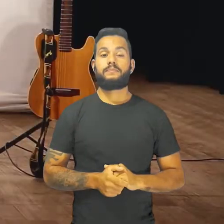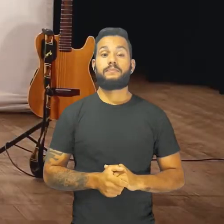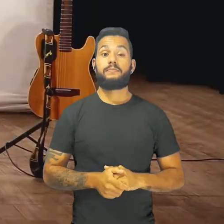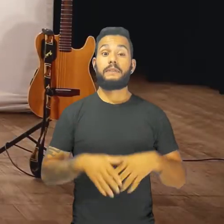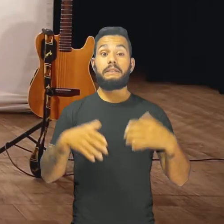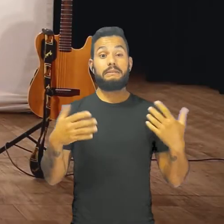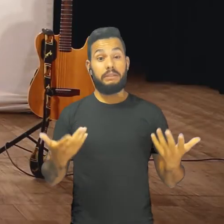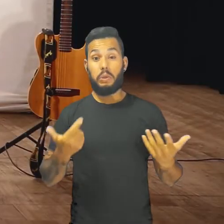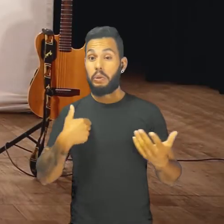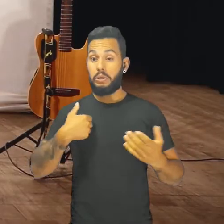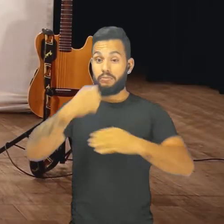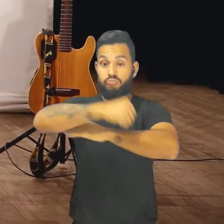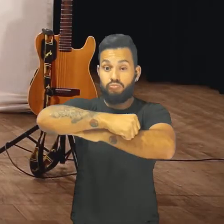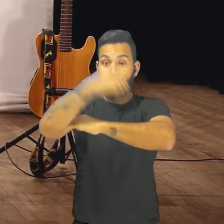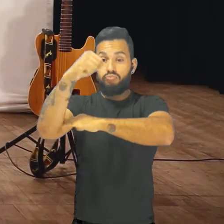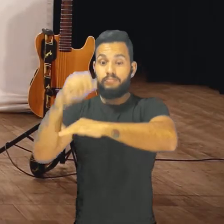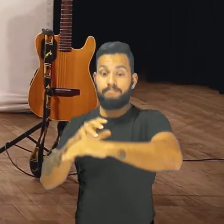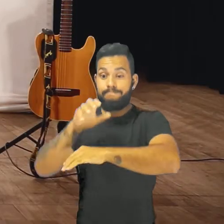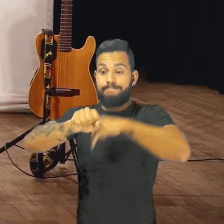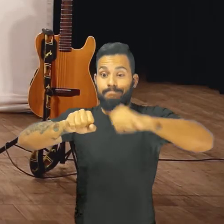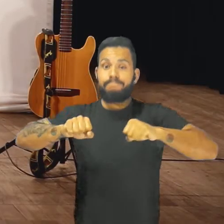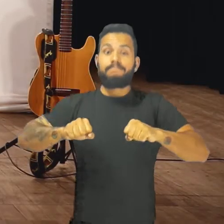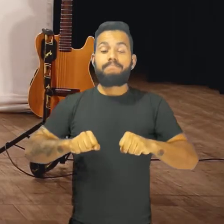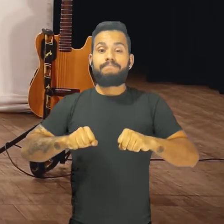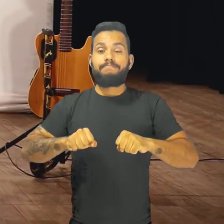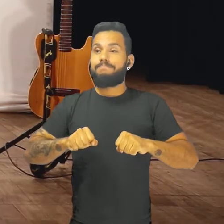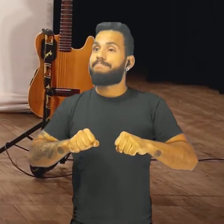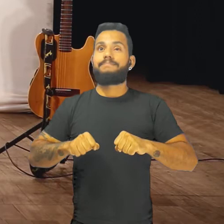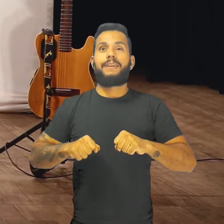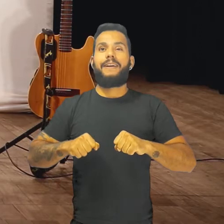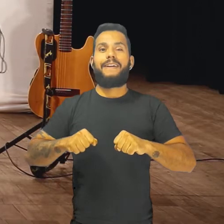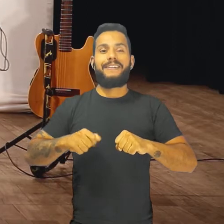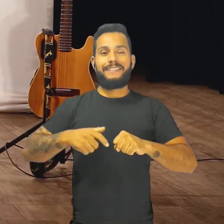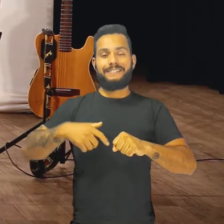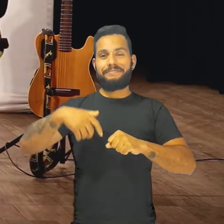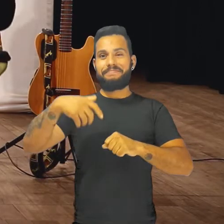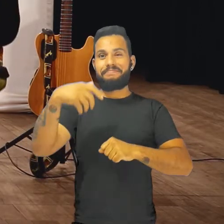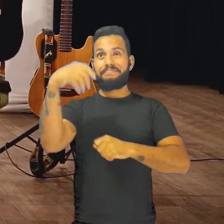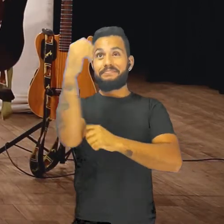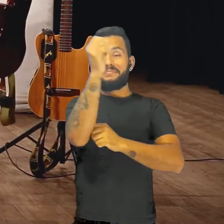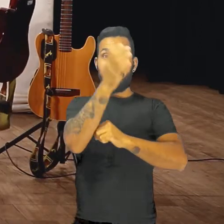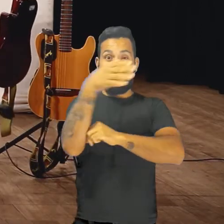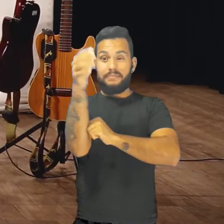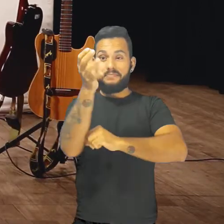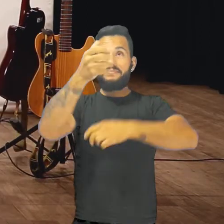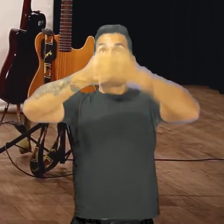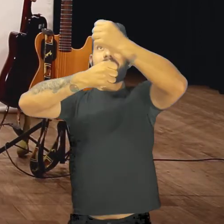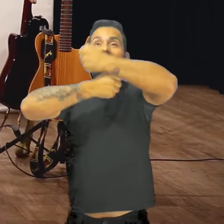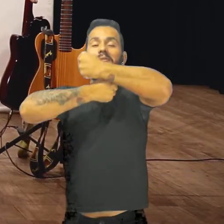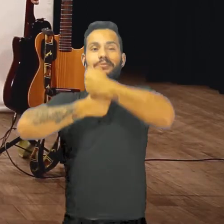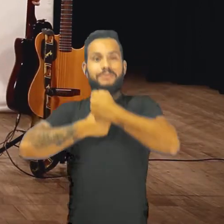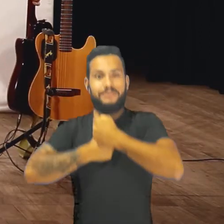Bom, eu subi na janela e deslizei pela vela até o barquinho que era de papel. Bom, o